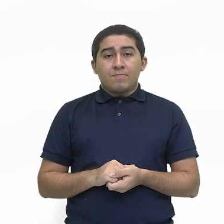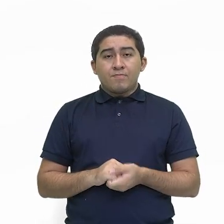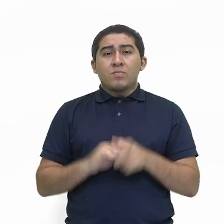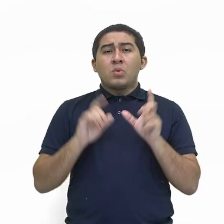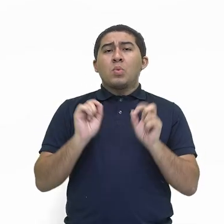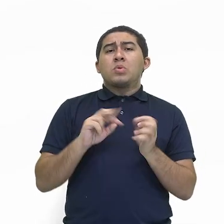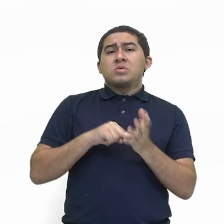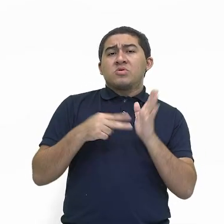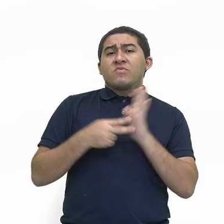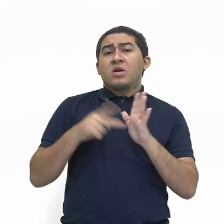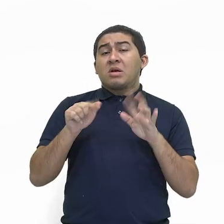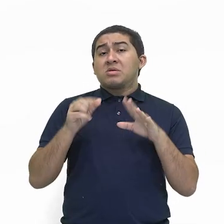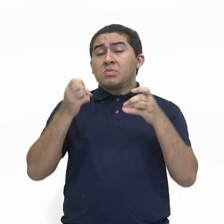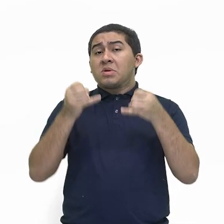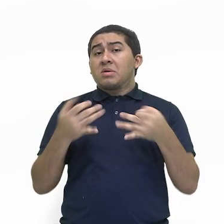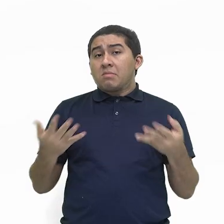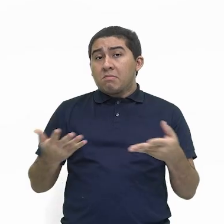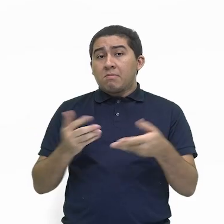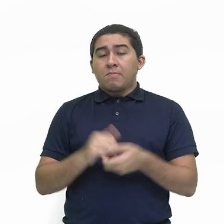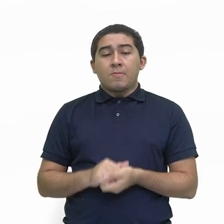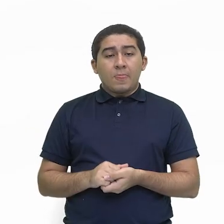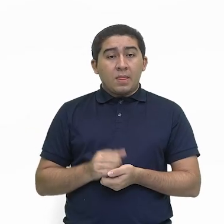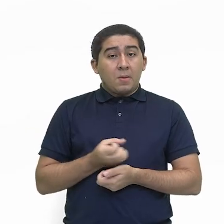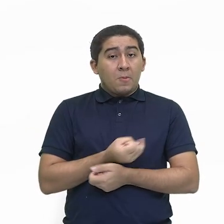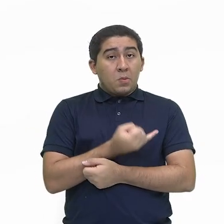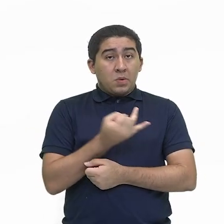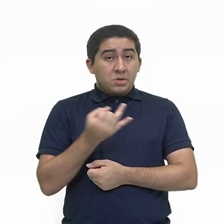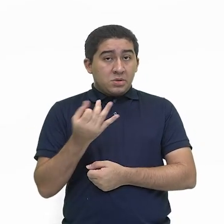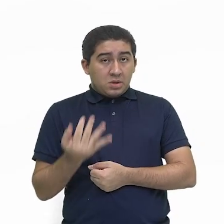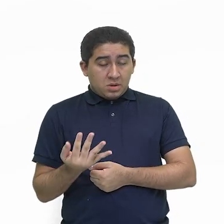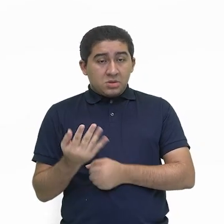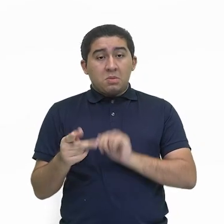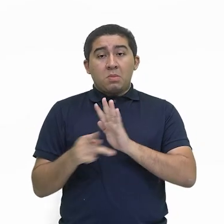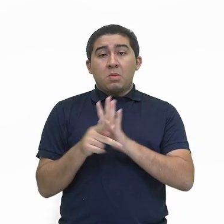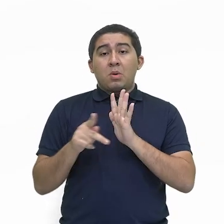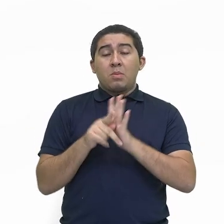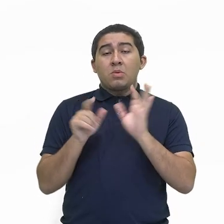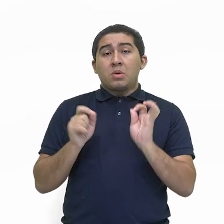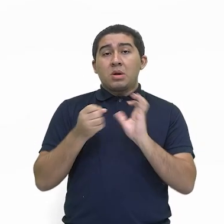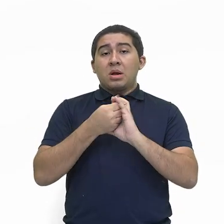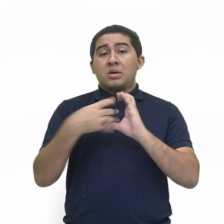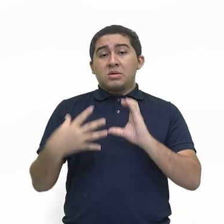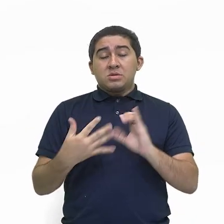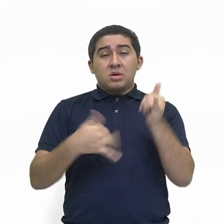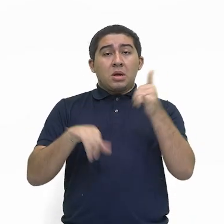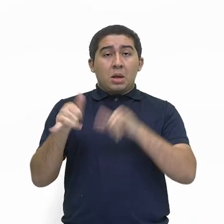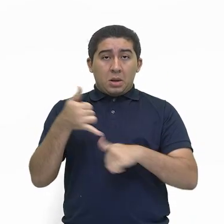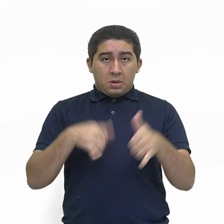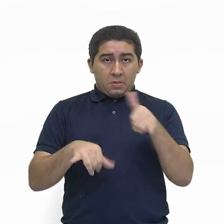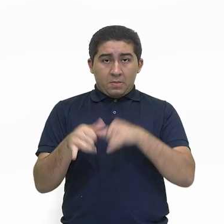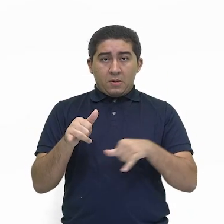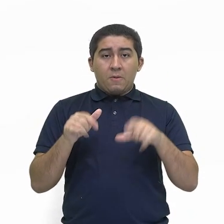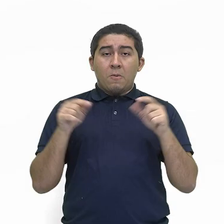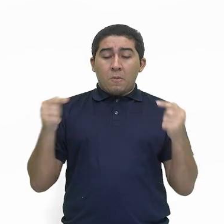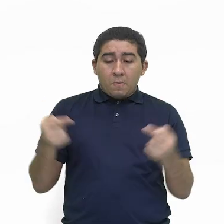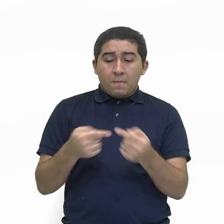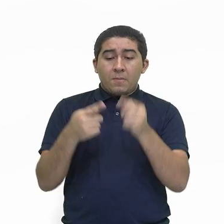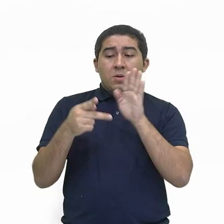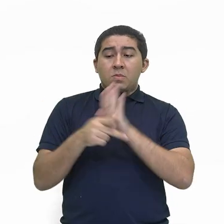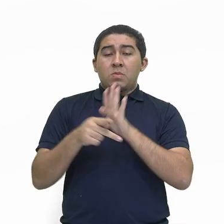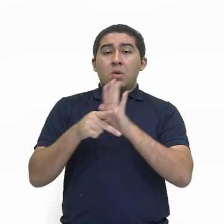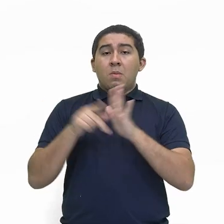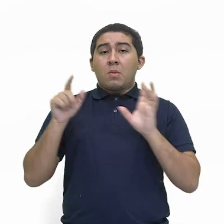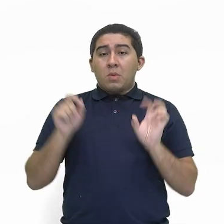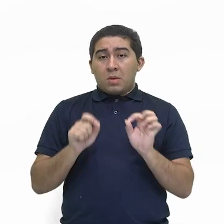O que significa dizer isso? Que a quantidade de elementos químicos formados,